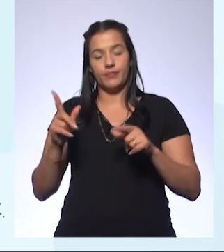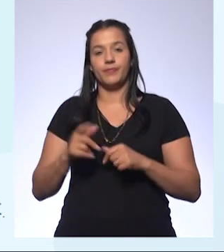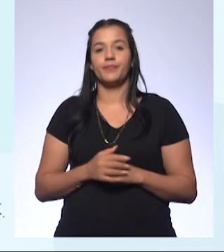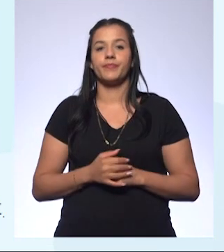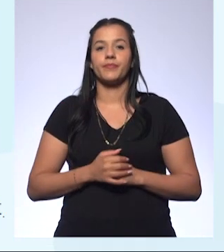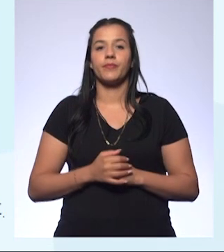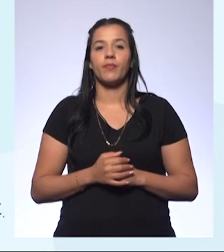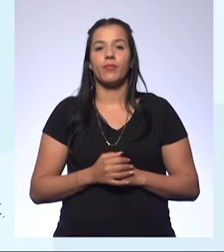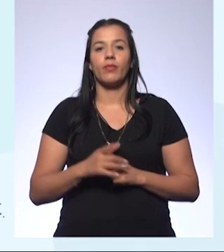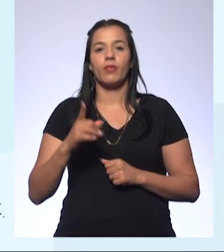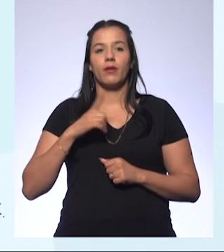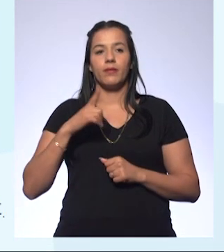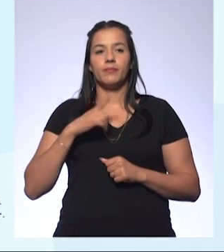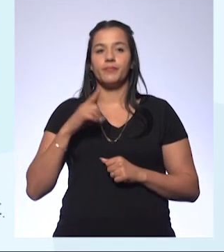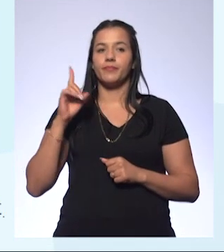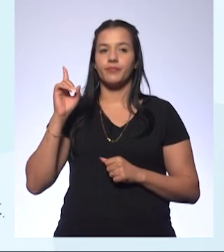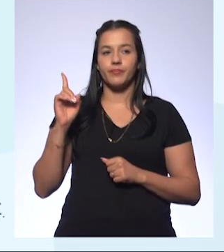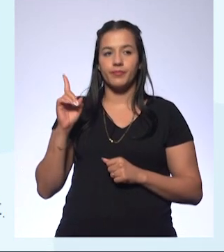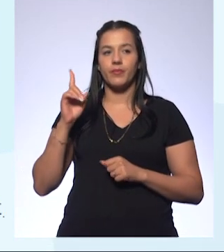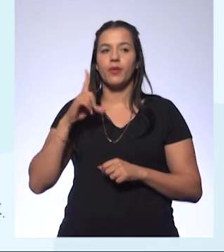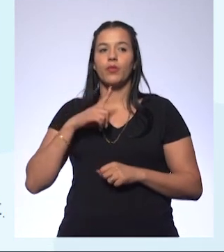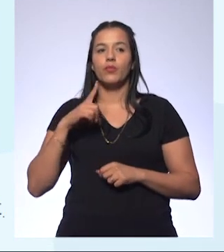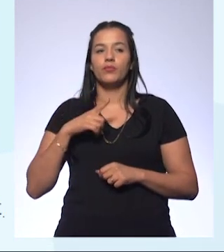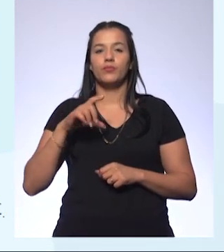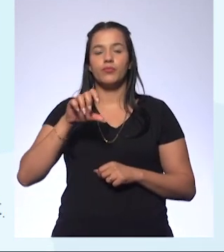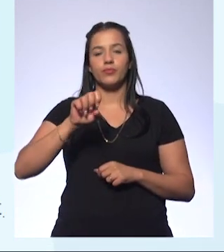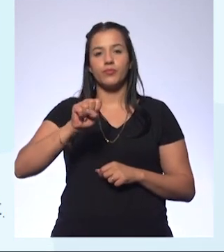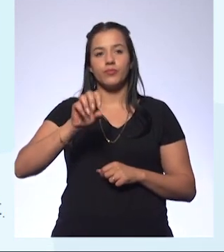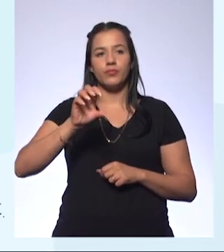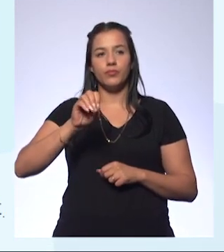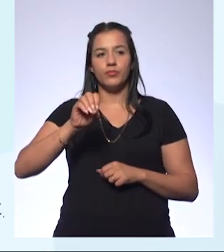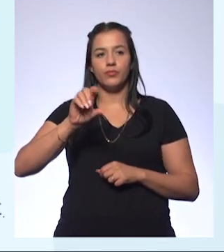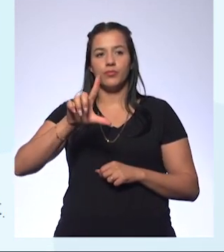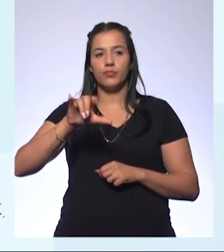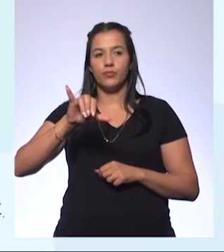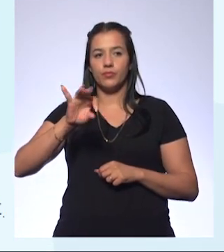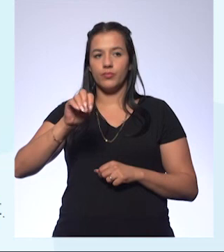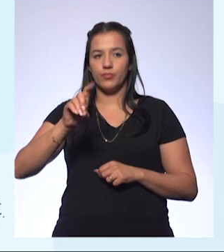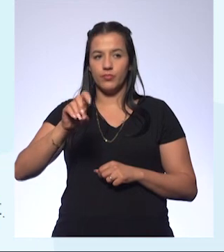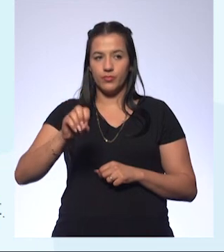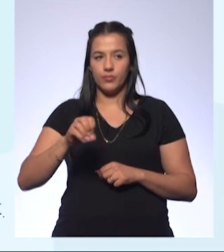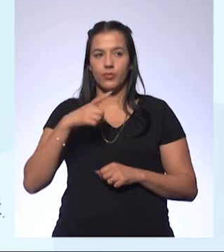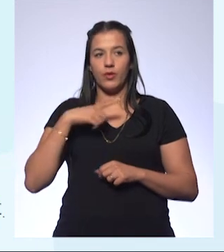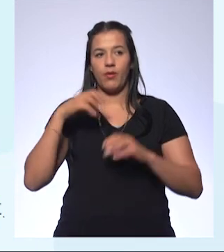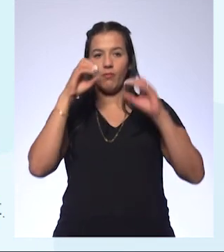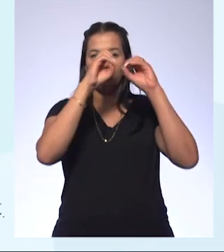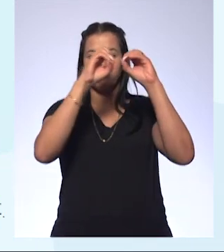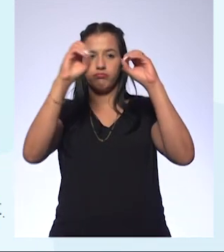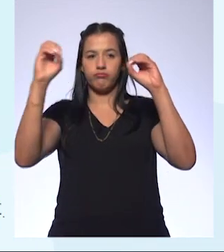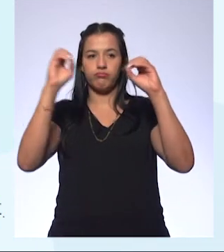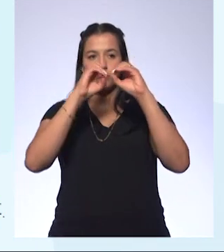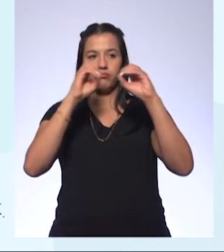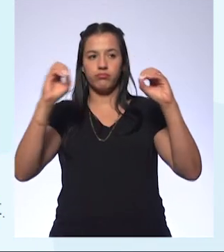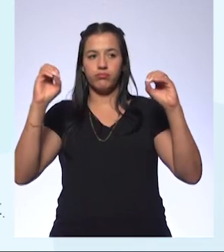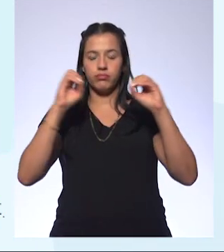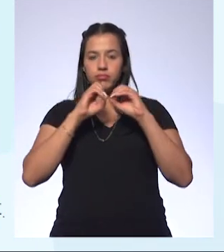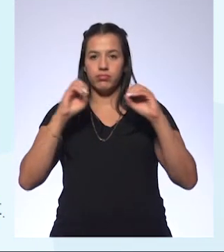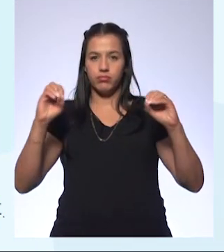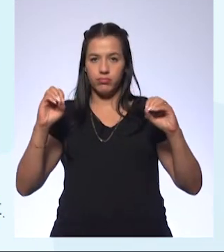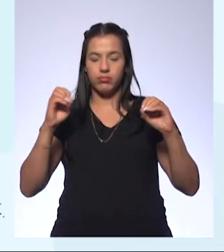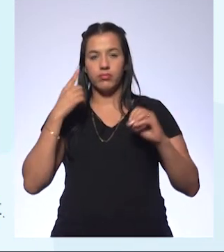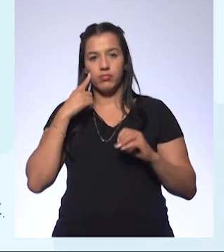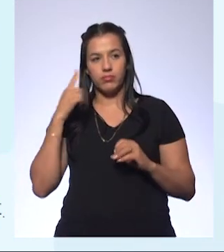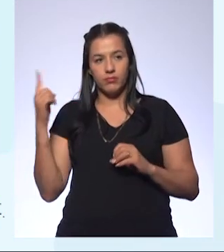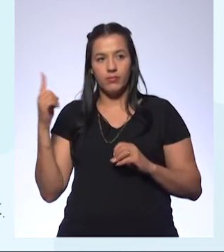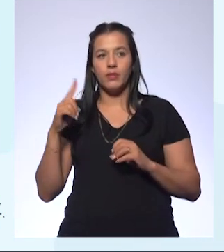o sódio, que é um metal. Então, nós temos várias bolinhas aqui, representando para a gente átomos de sódio, certo? Então,